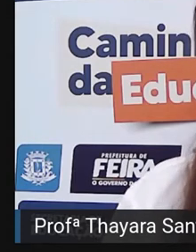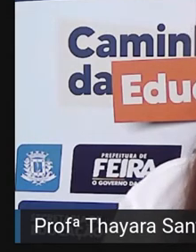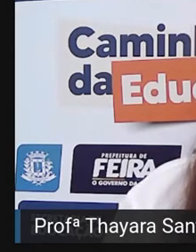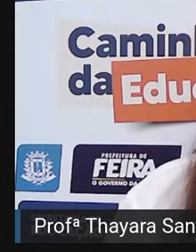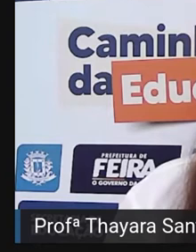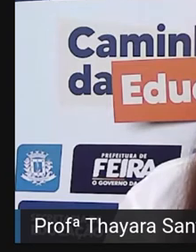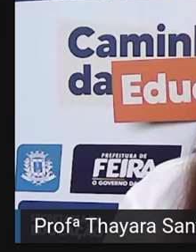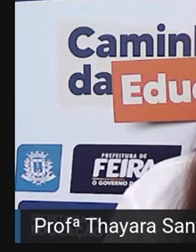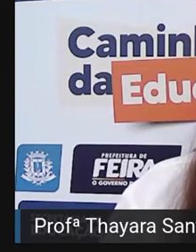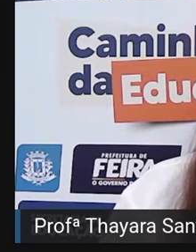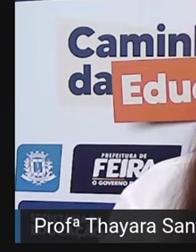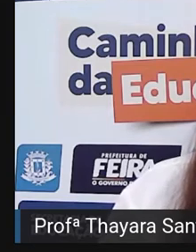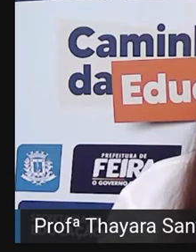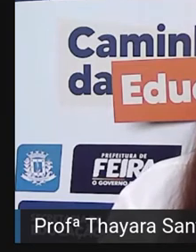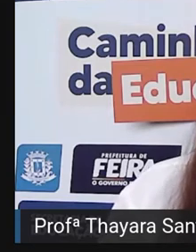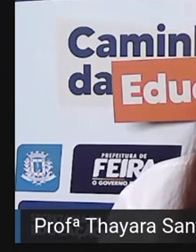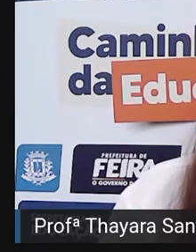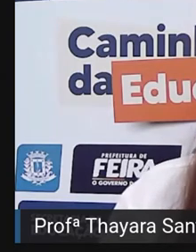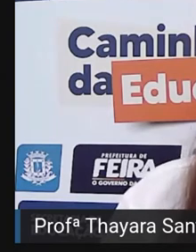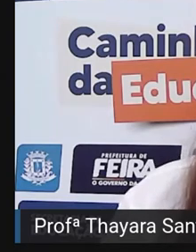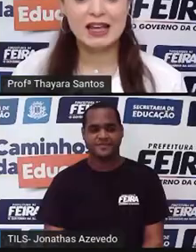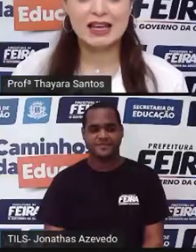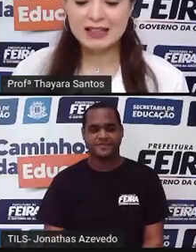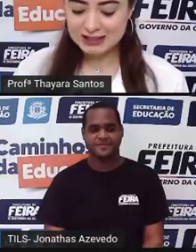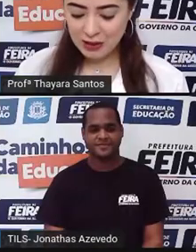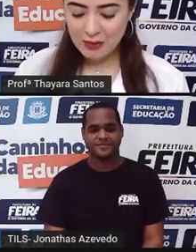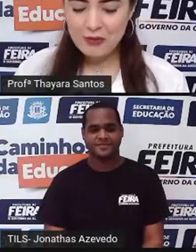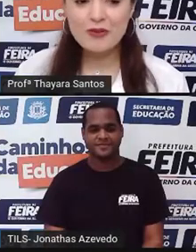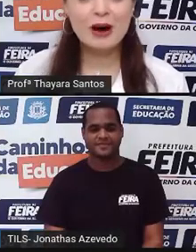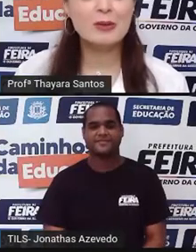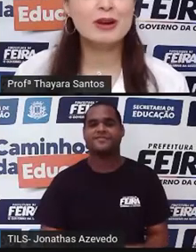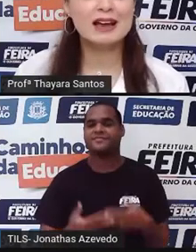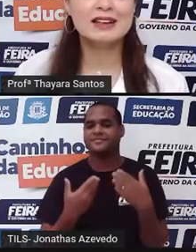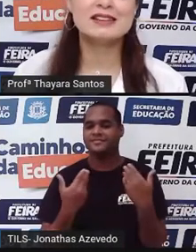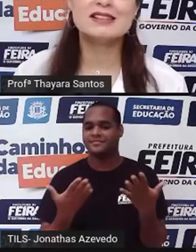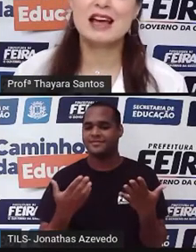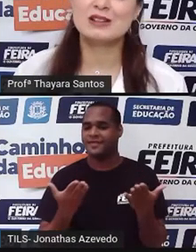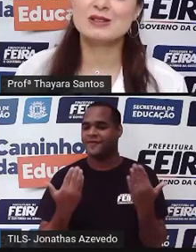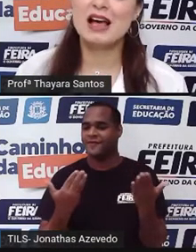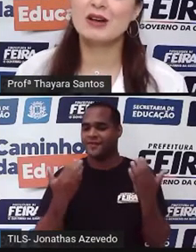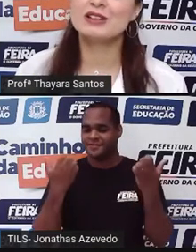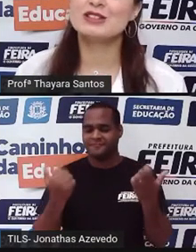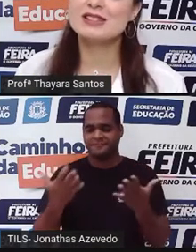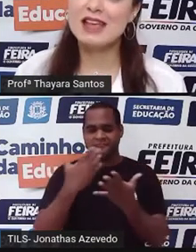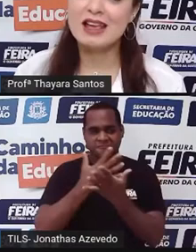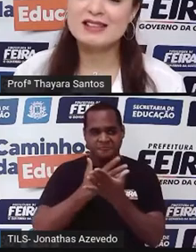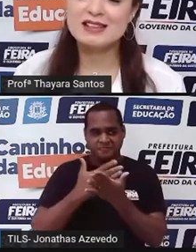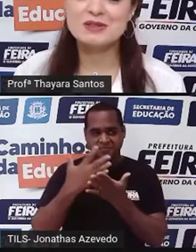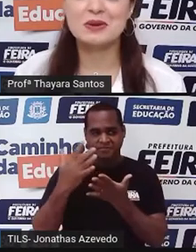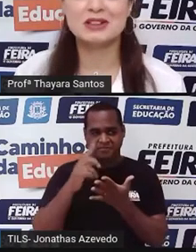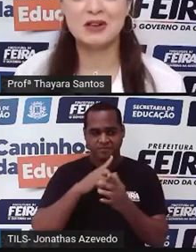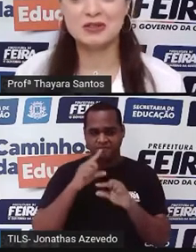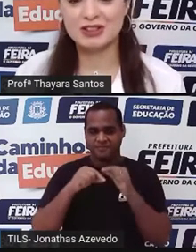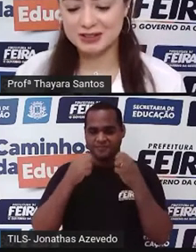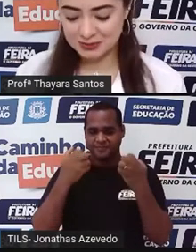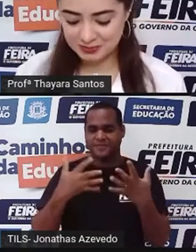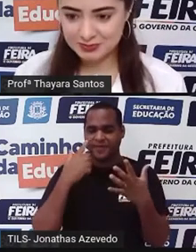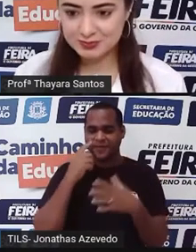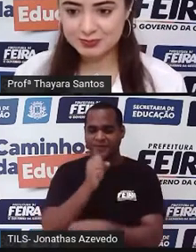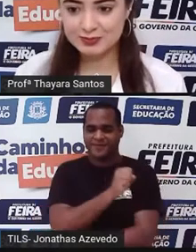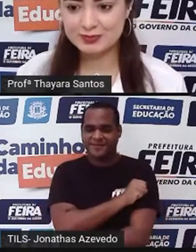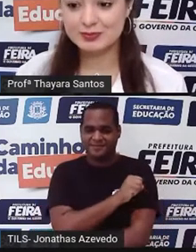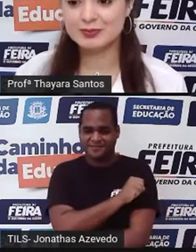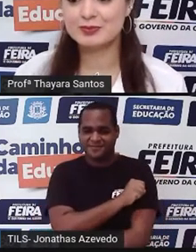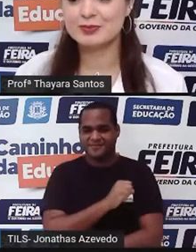Vou colocar aqui minha apresentação para vocês então vamos lá iniciar nossa aula de ciências do 8º